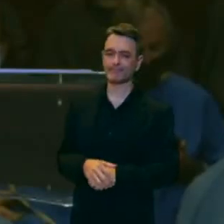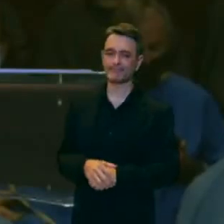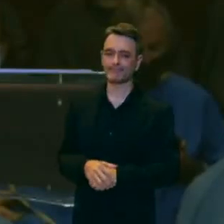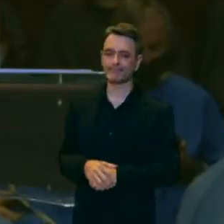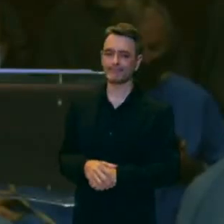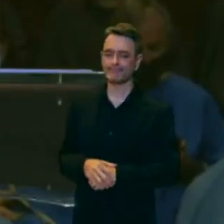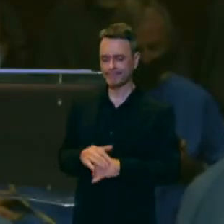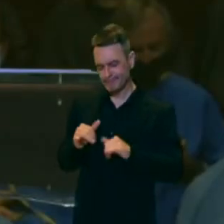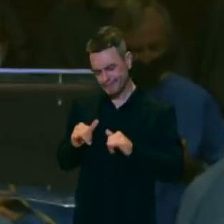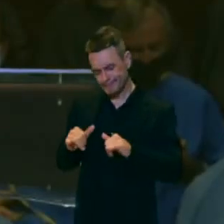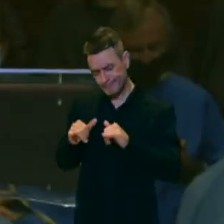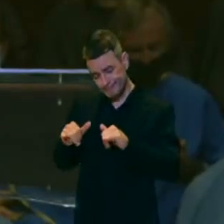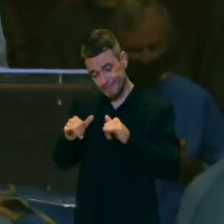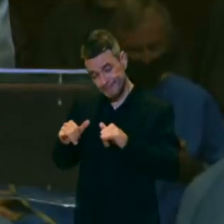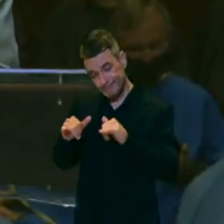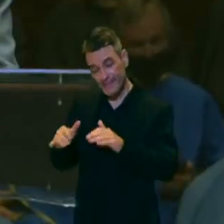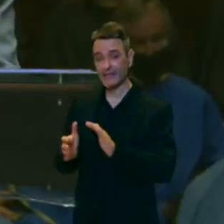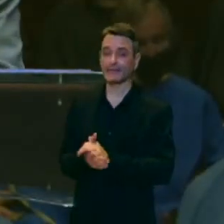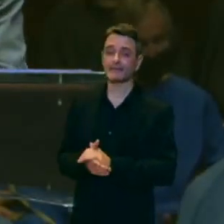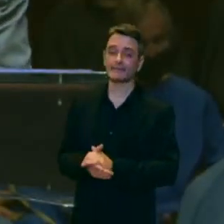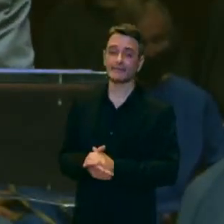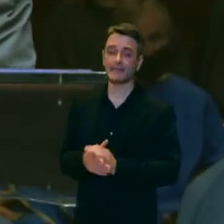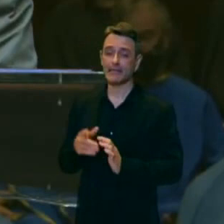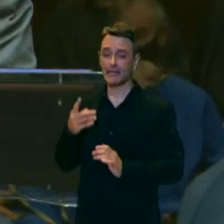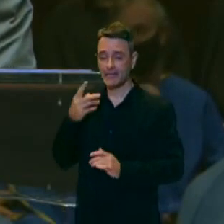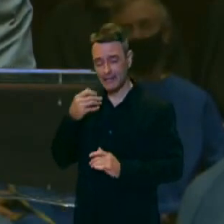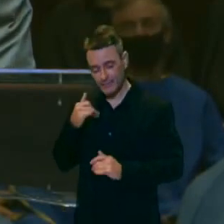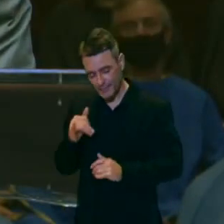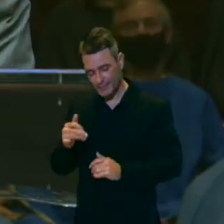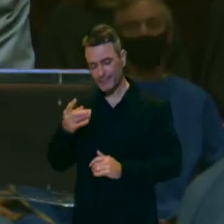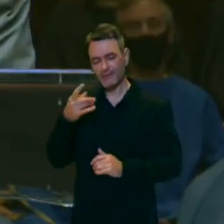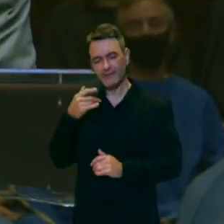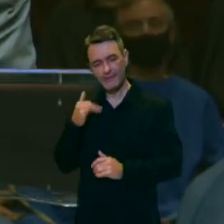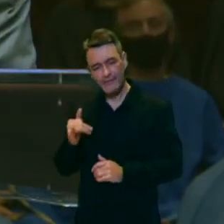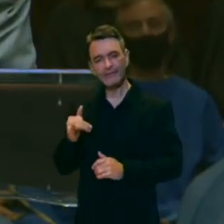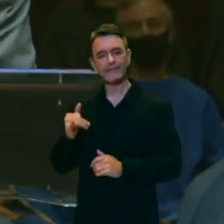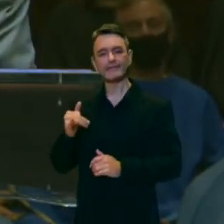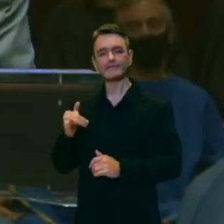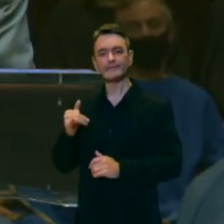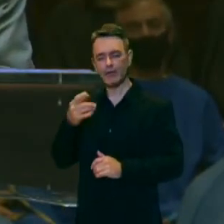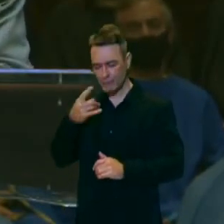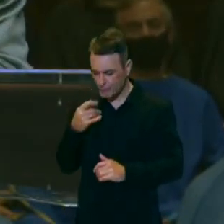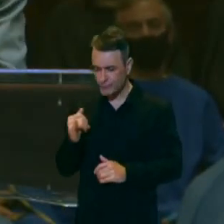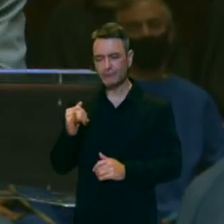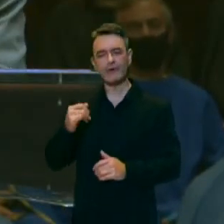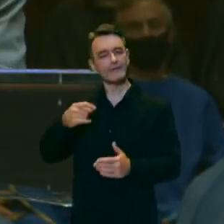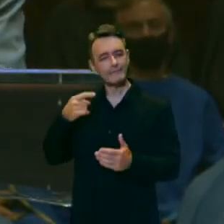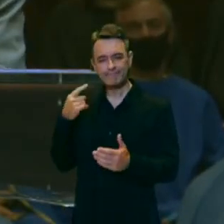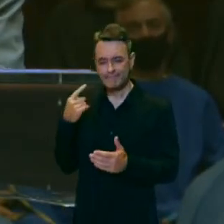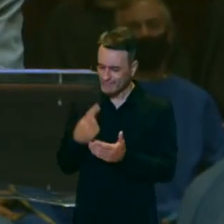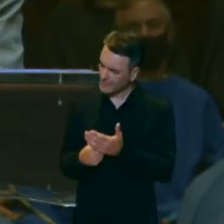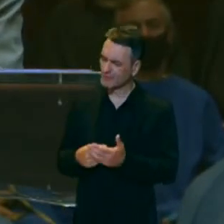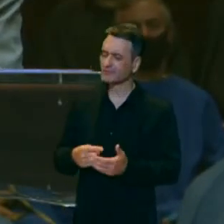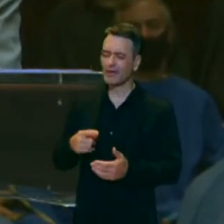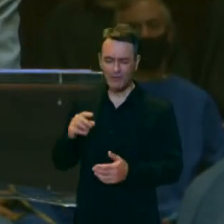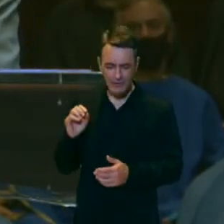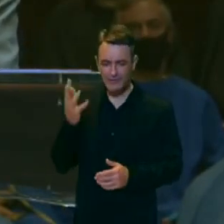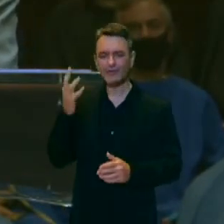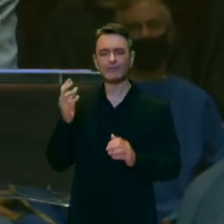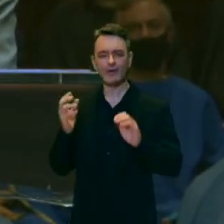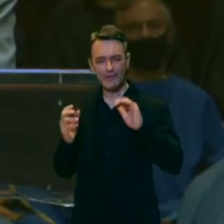das profecias que Jeremias falou se cumpriram, enquanto que a dos